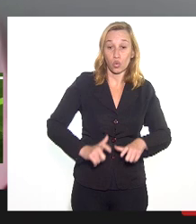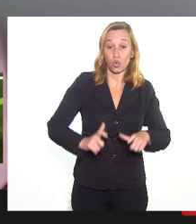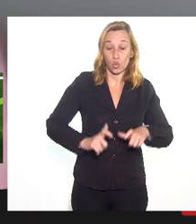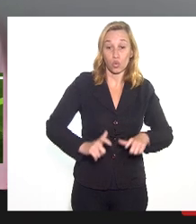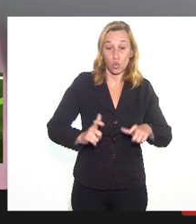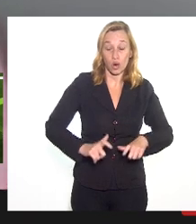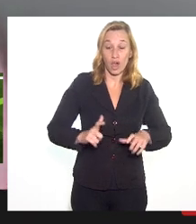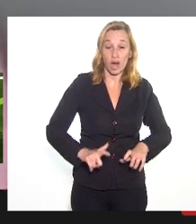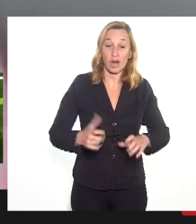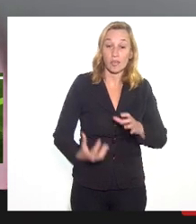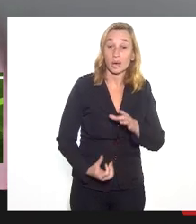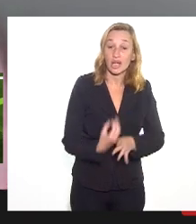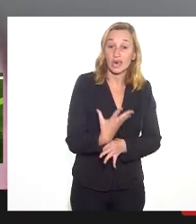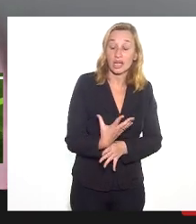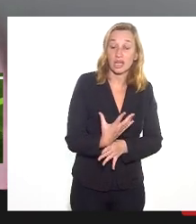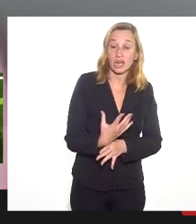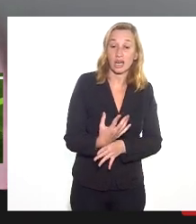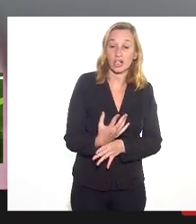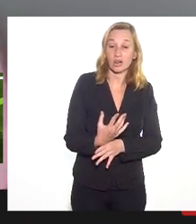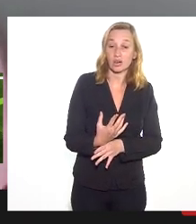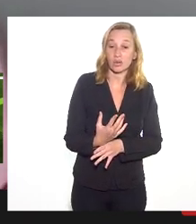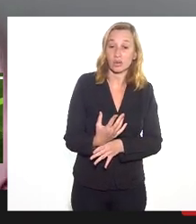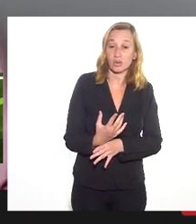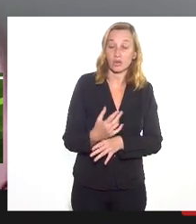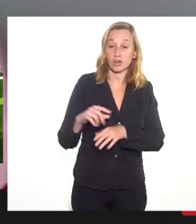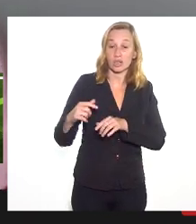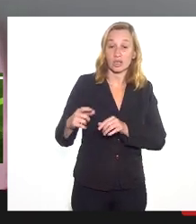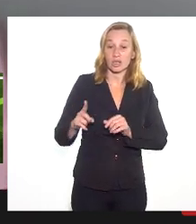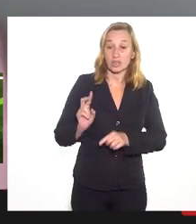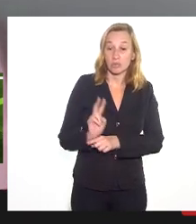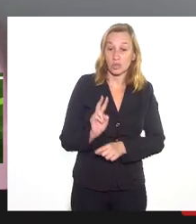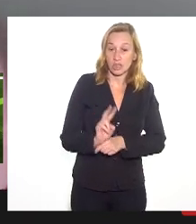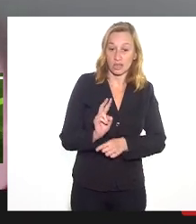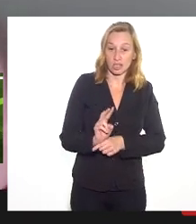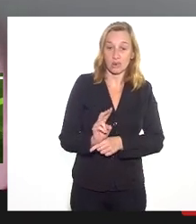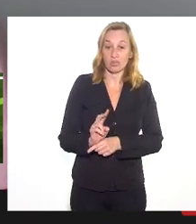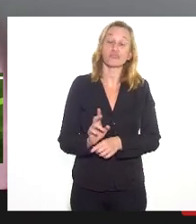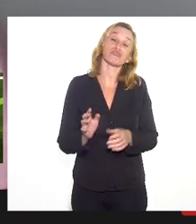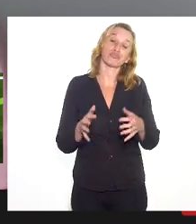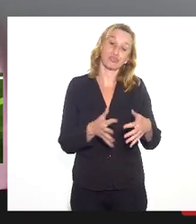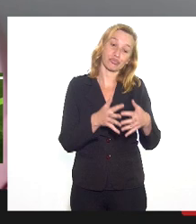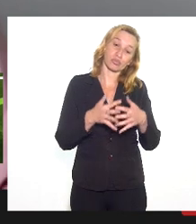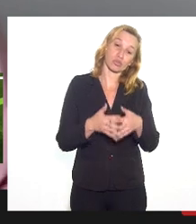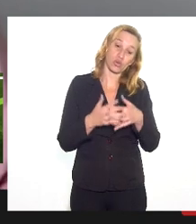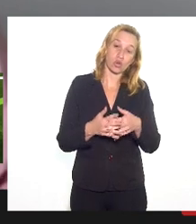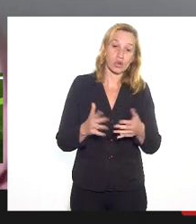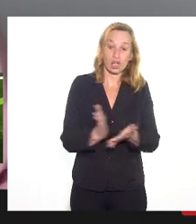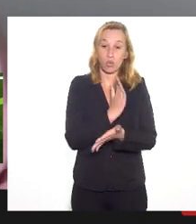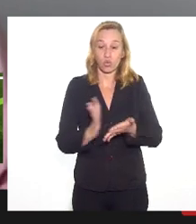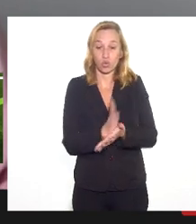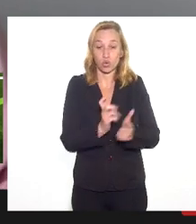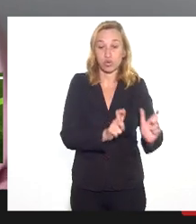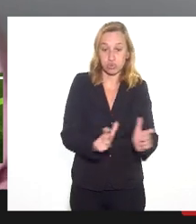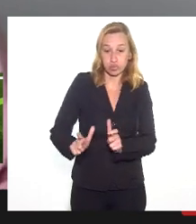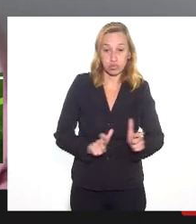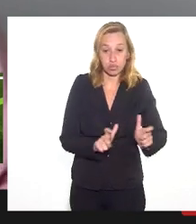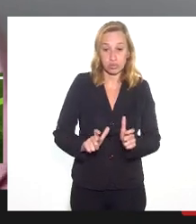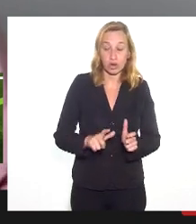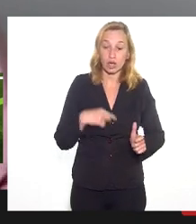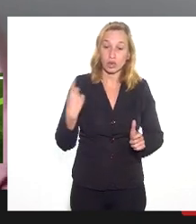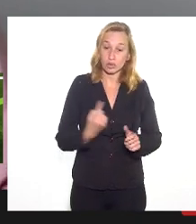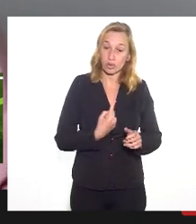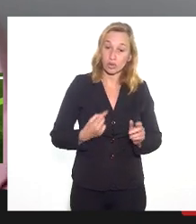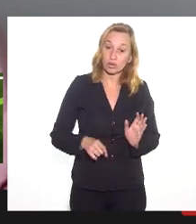para criar as chamadas unidades de conservação. Isso tem sido muito problemático em vários lugares. Nós aqui somos